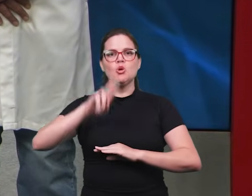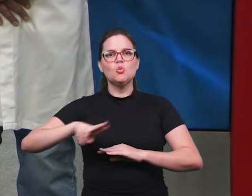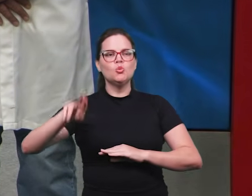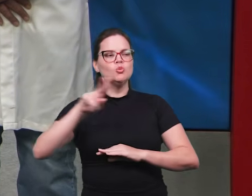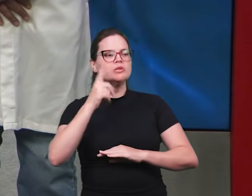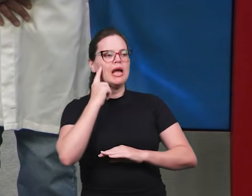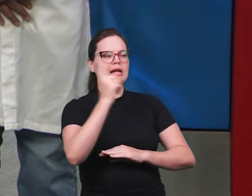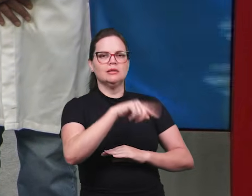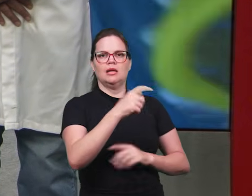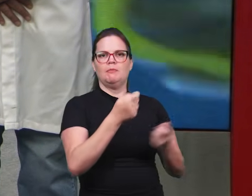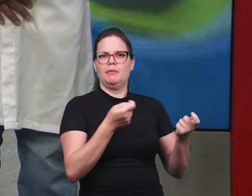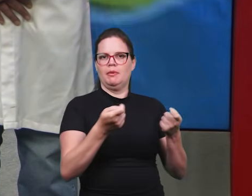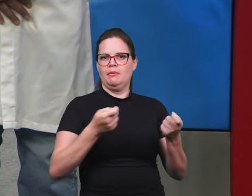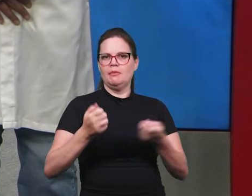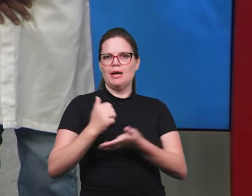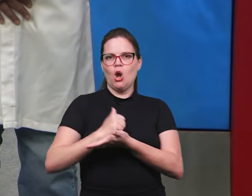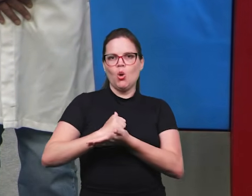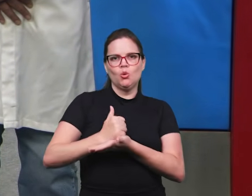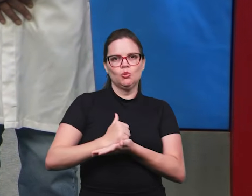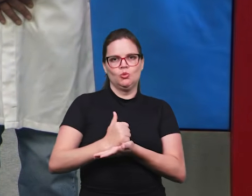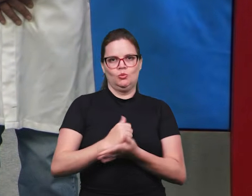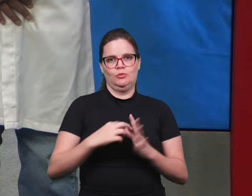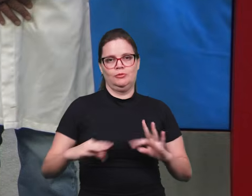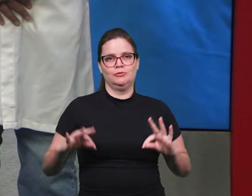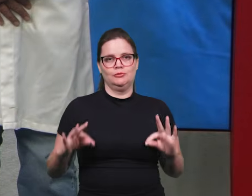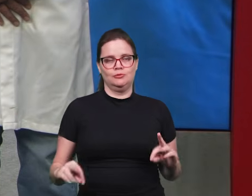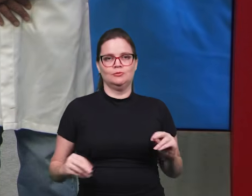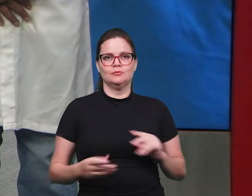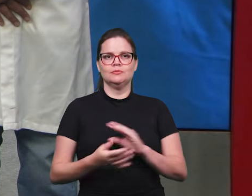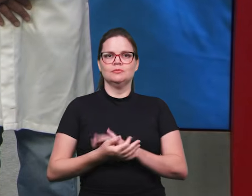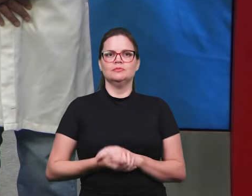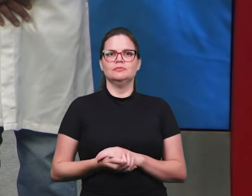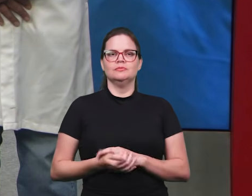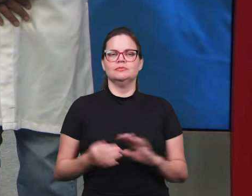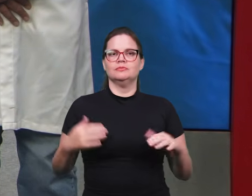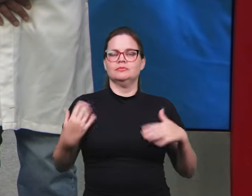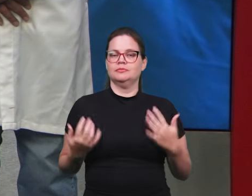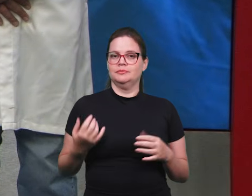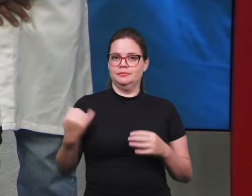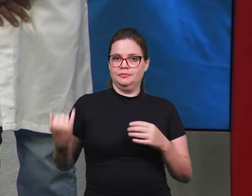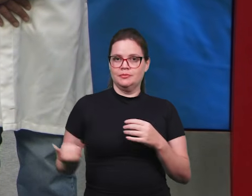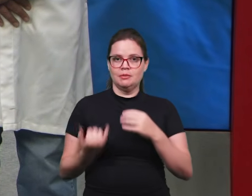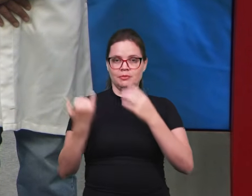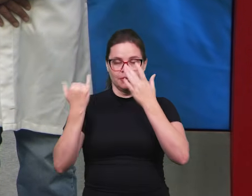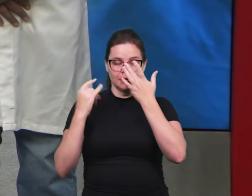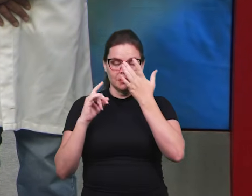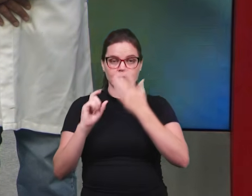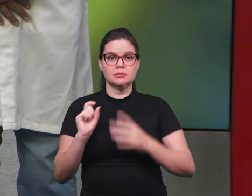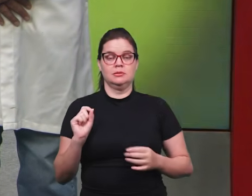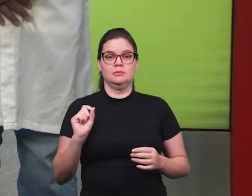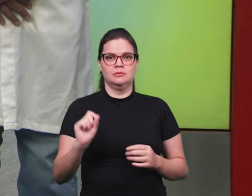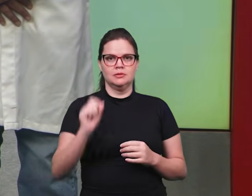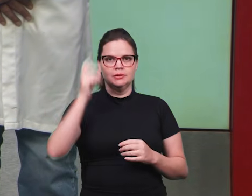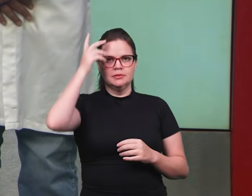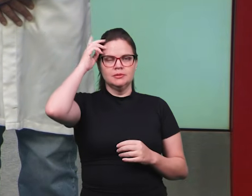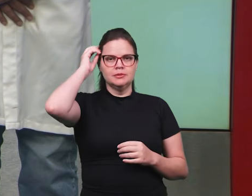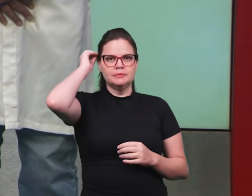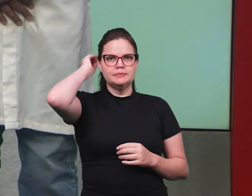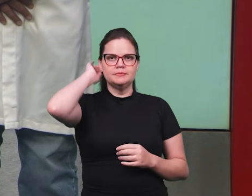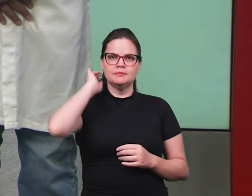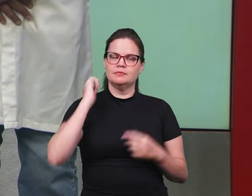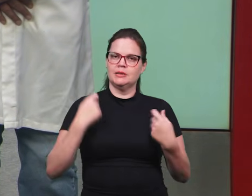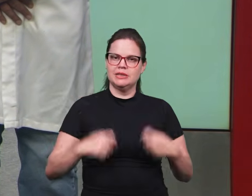né. Então, veja bem, o ideal aqui, o que nós estamos falando de cenário ideal, né, que é aquele